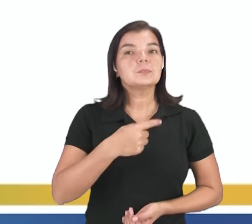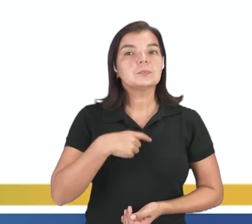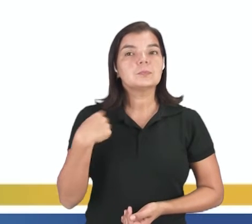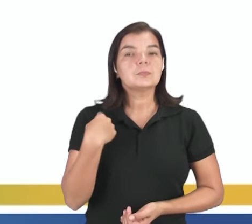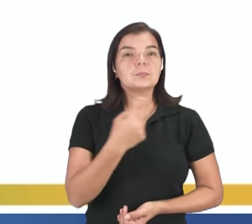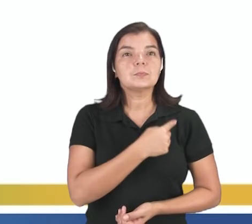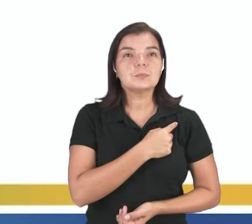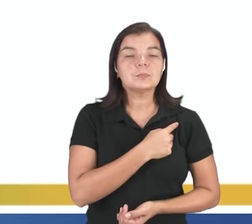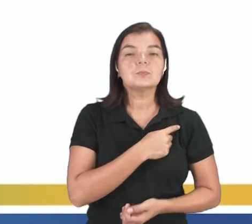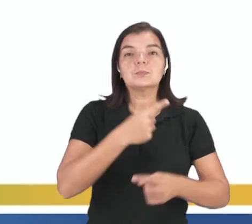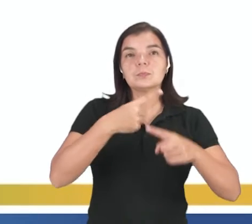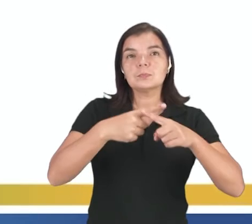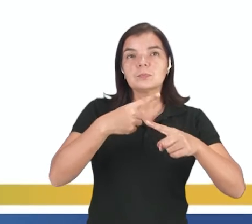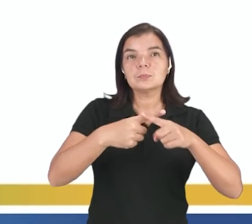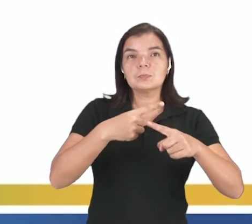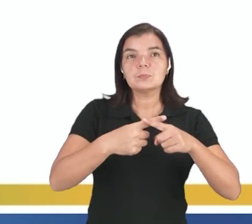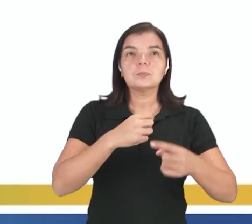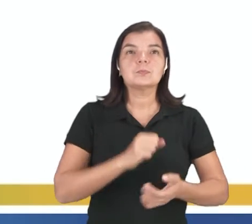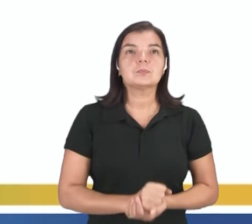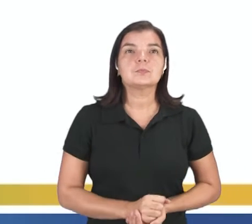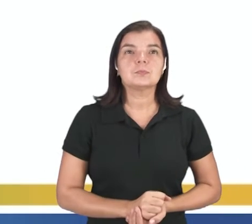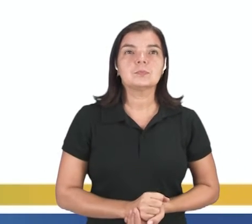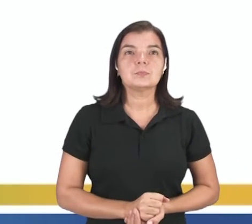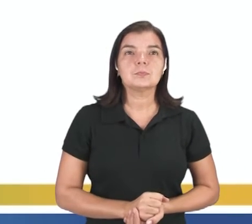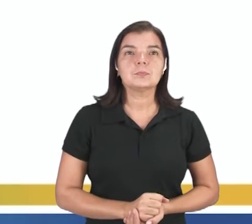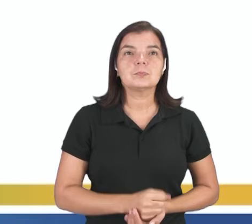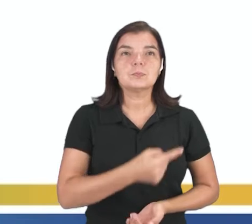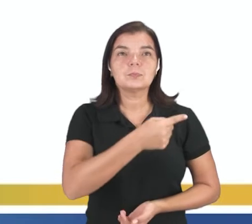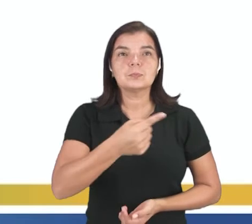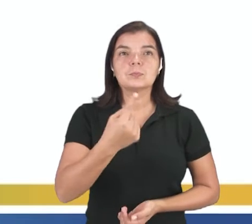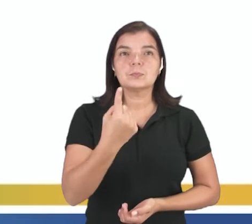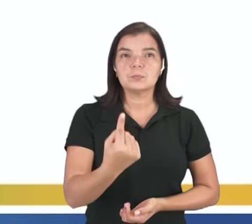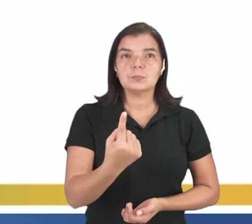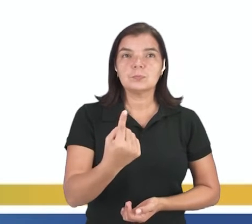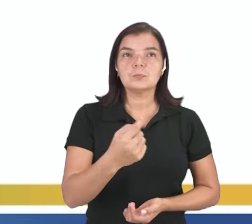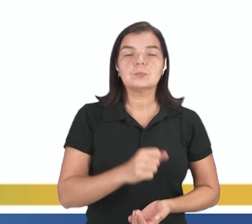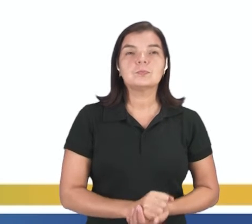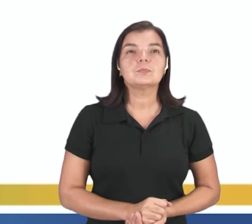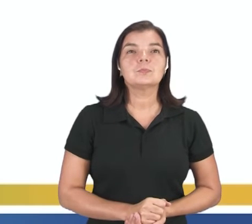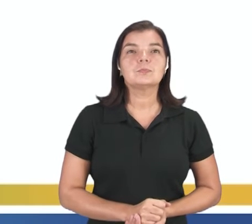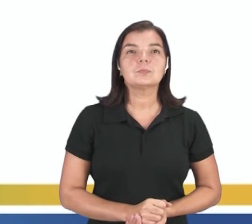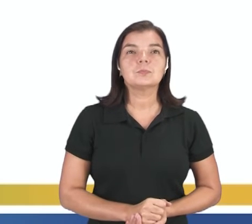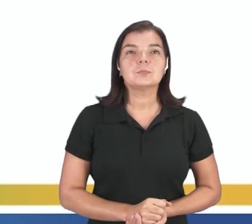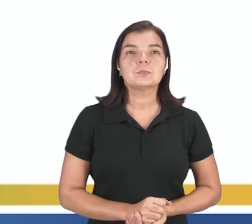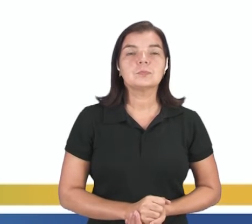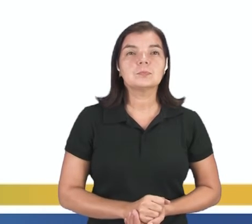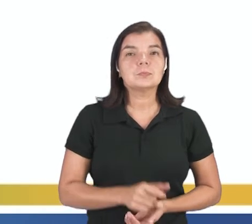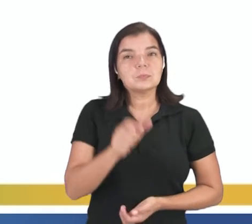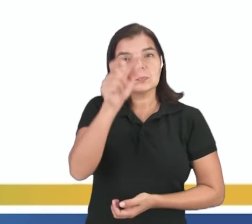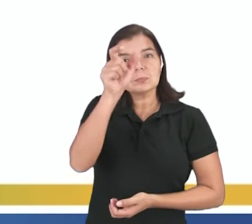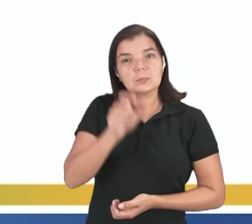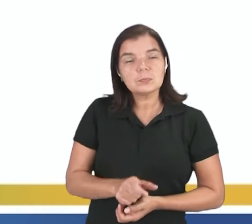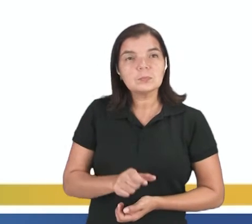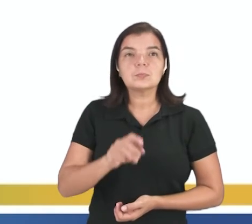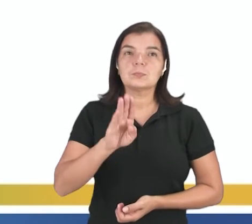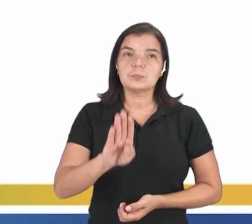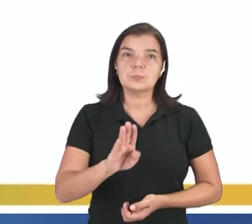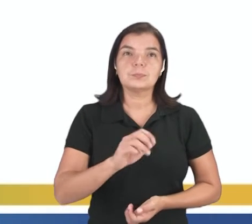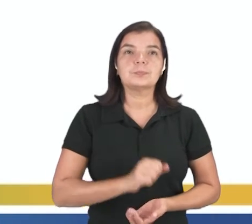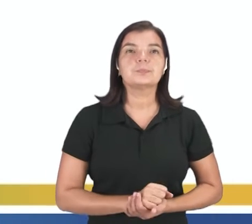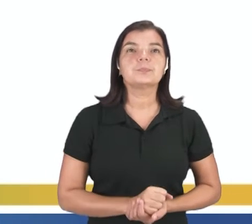vamos multiplicar por menos 1 da primeira coluna de